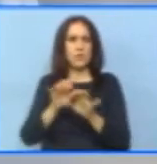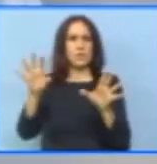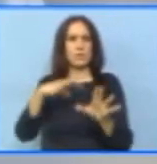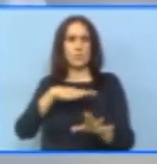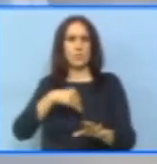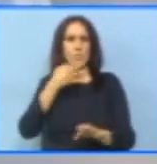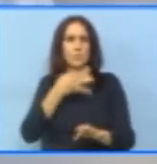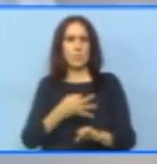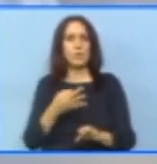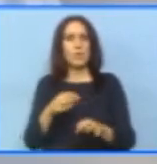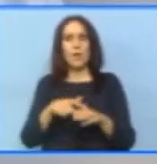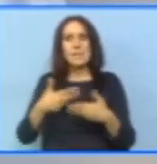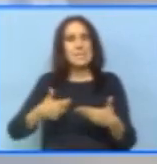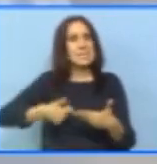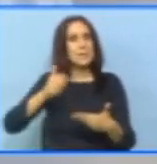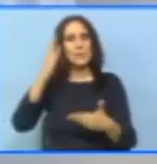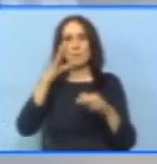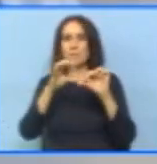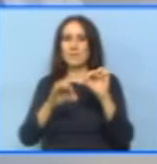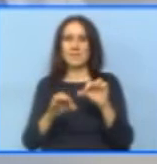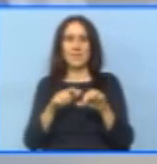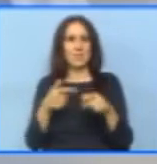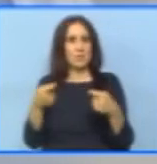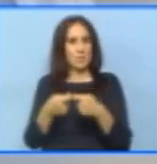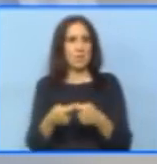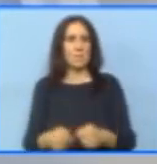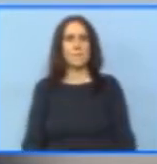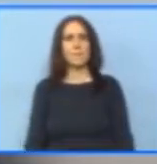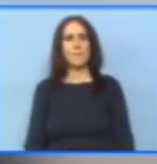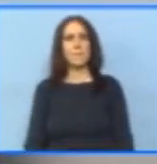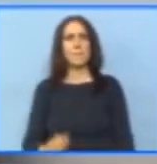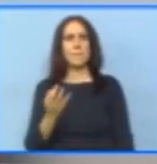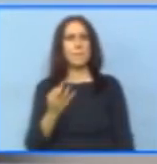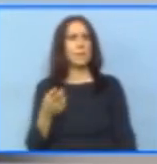E, portanto, nunca como hoje esta mensagem é tão atual. Qual a